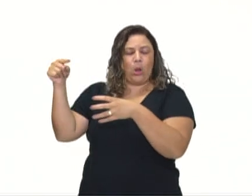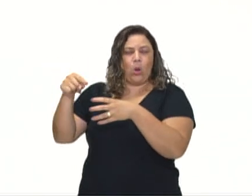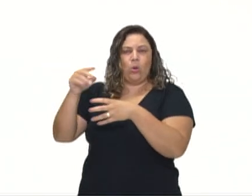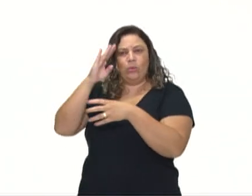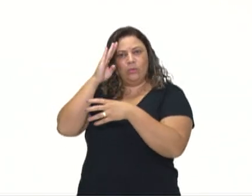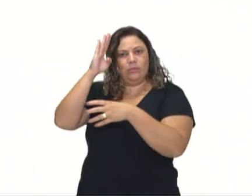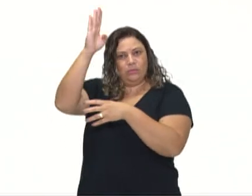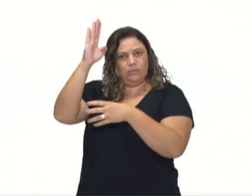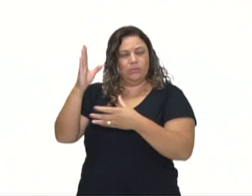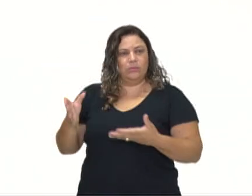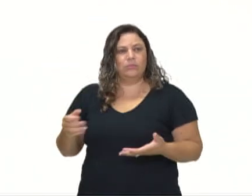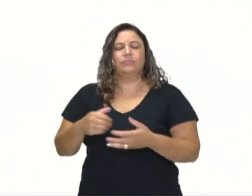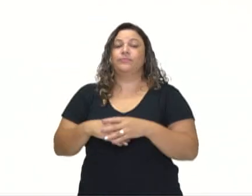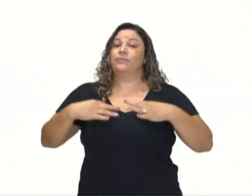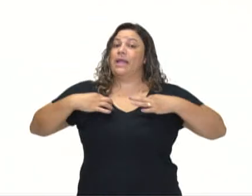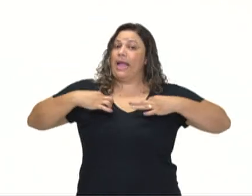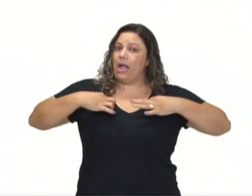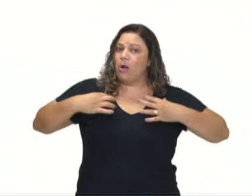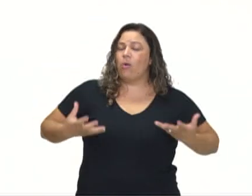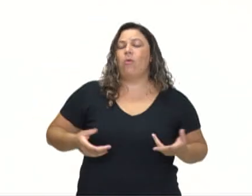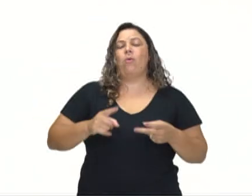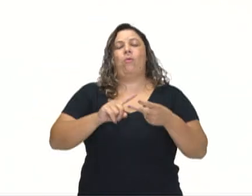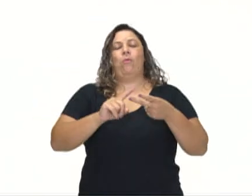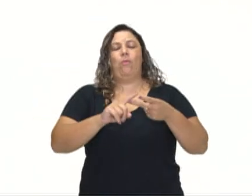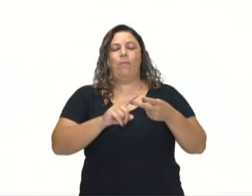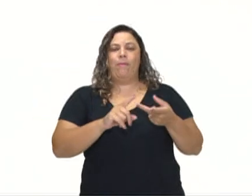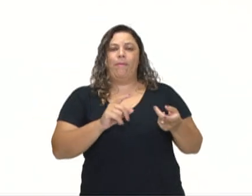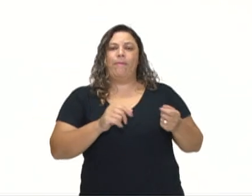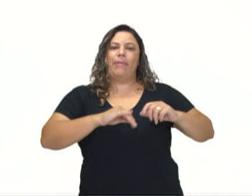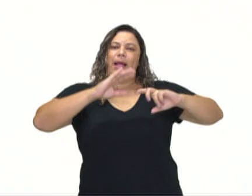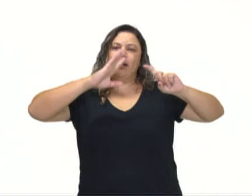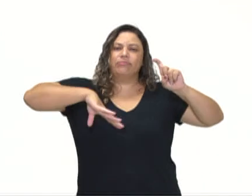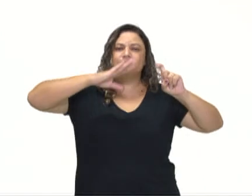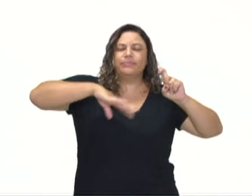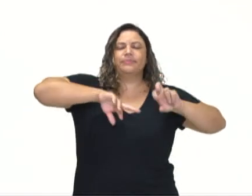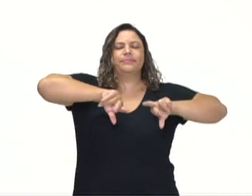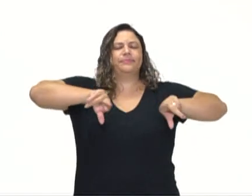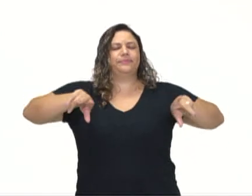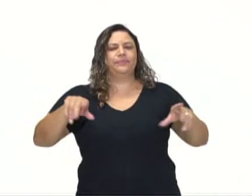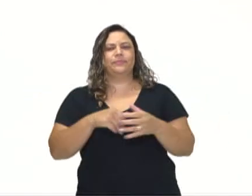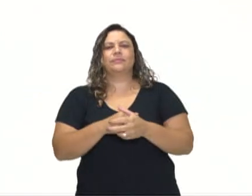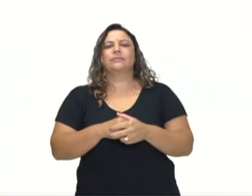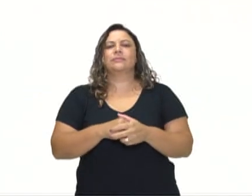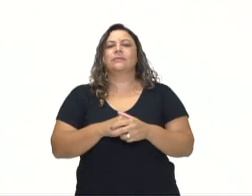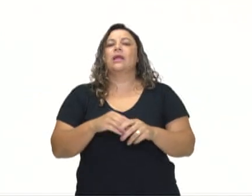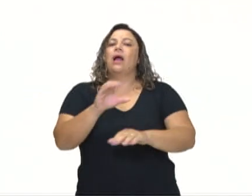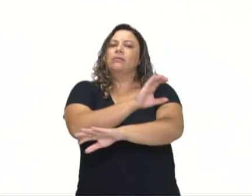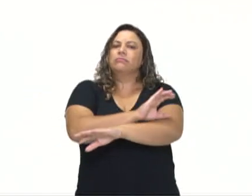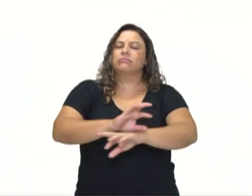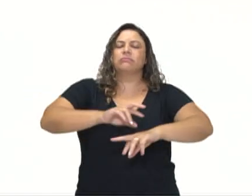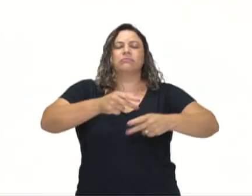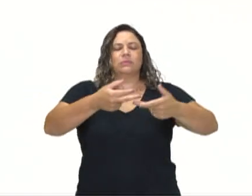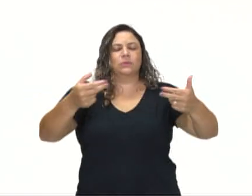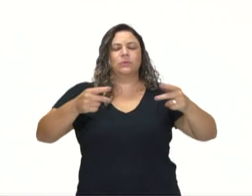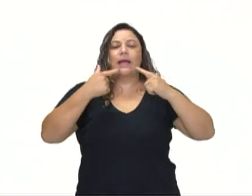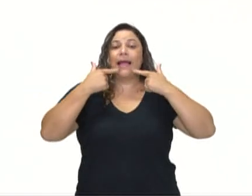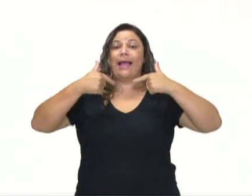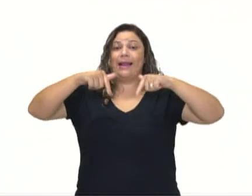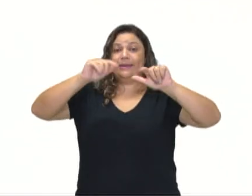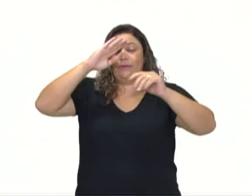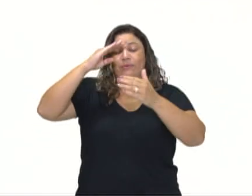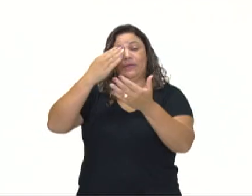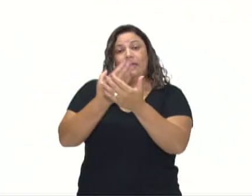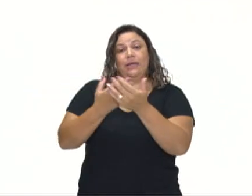destacam-se vestimentas, o folclore, os costumes, a língua, as crenças,